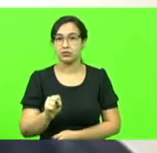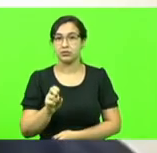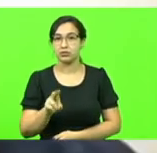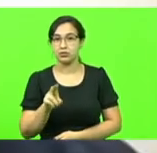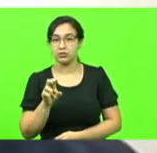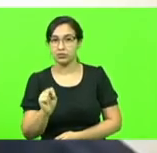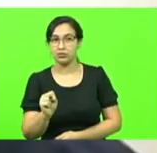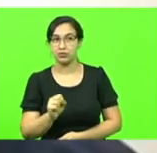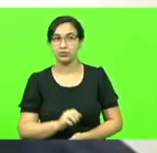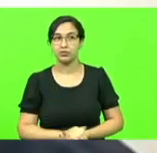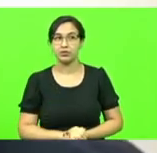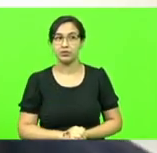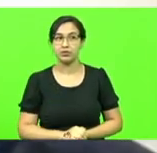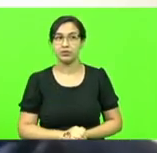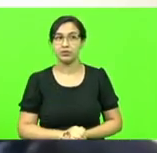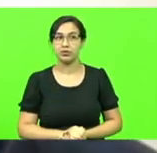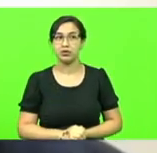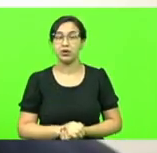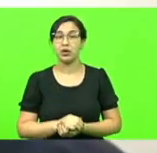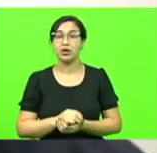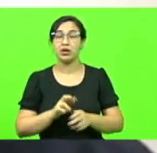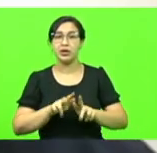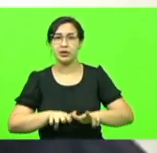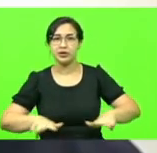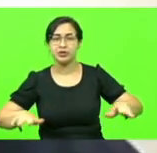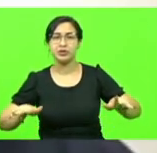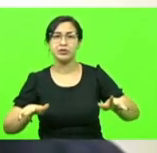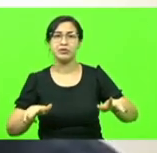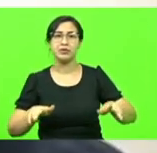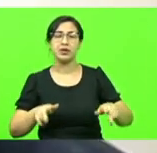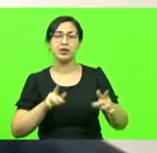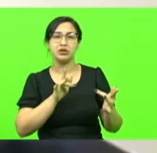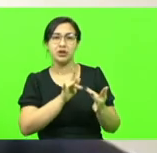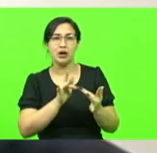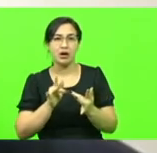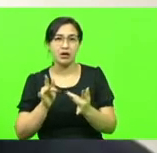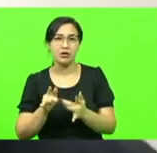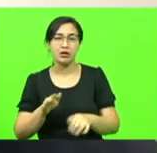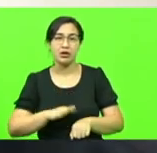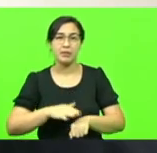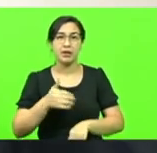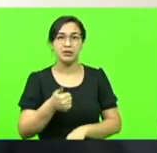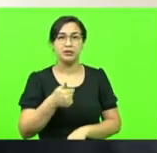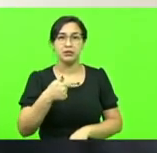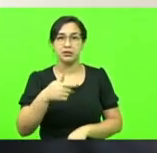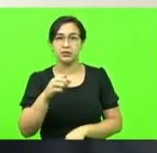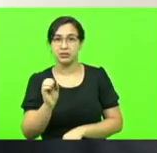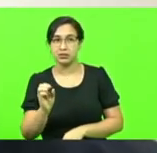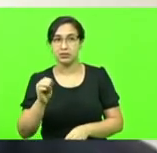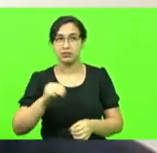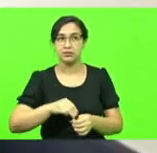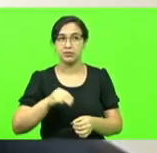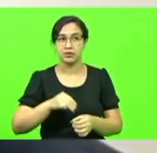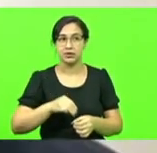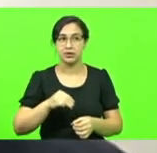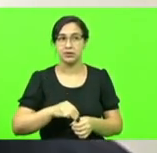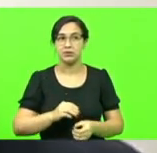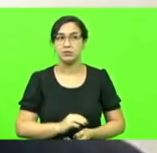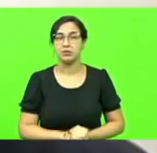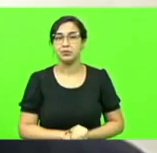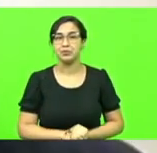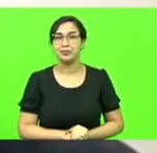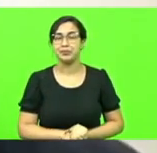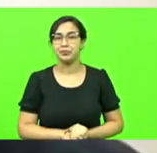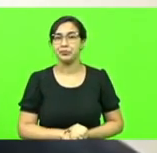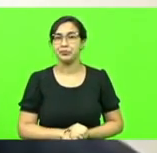que, na sua abrangência, atende a mais de 170 municípios. Nesse levantamento realizado entre